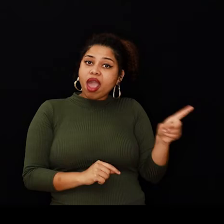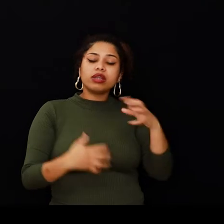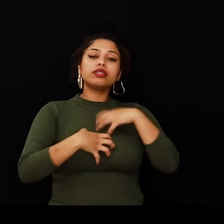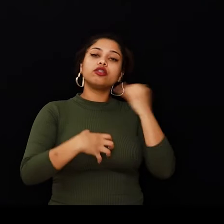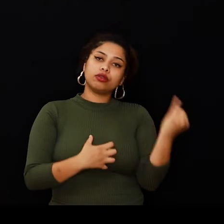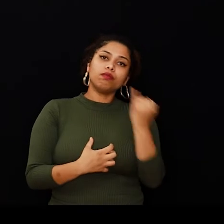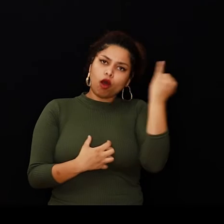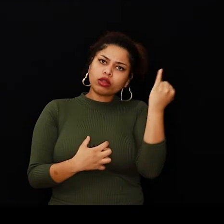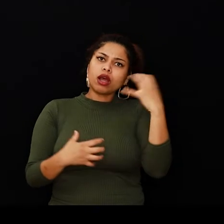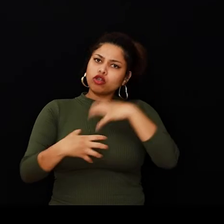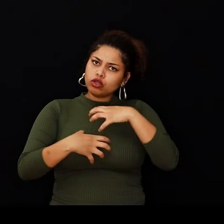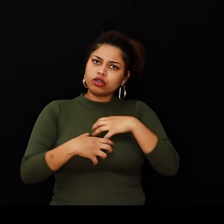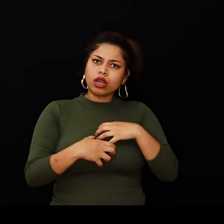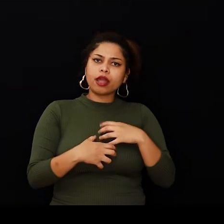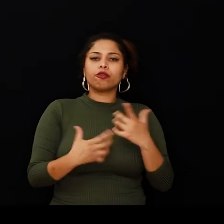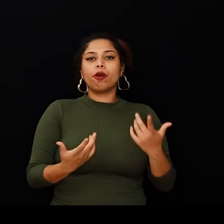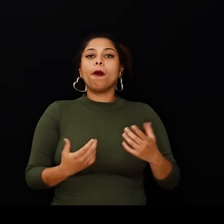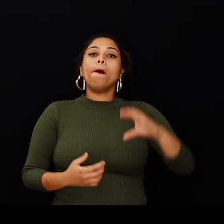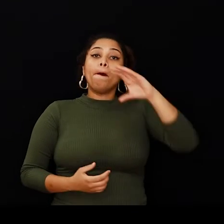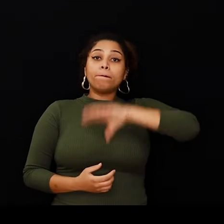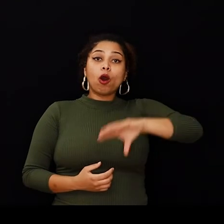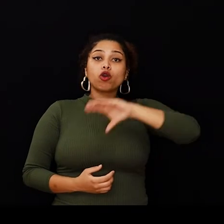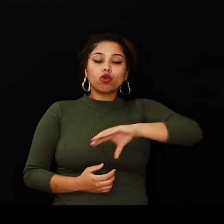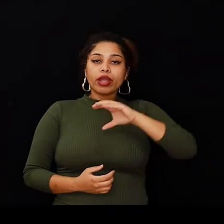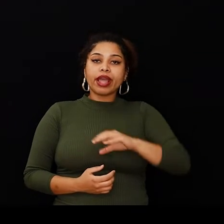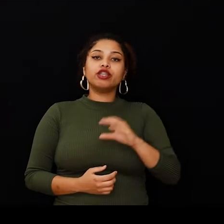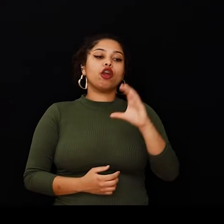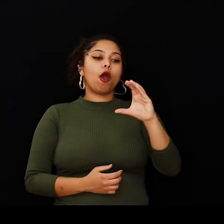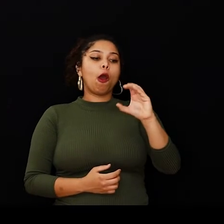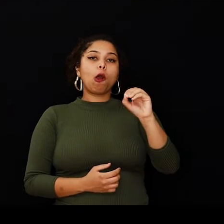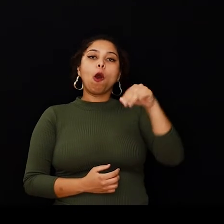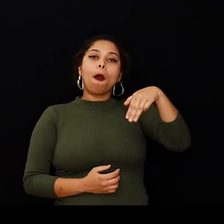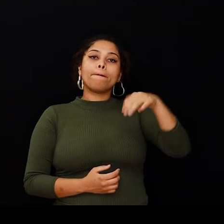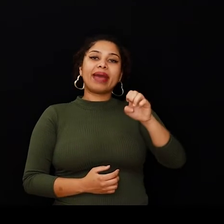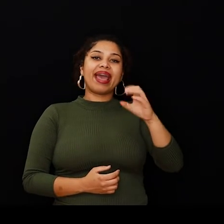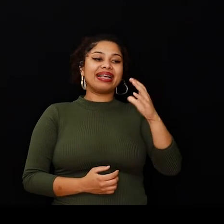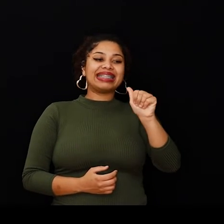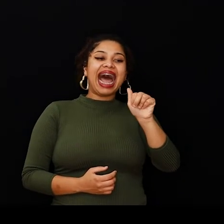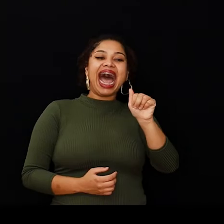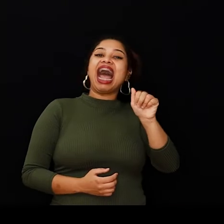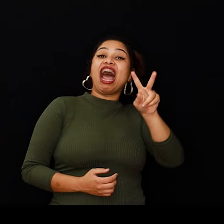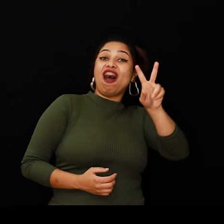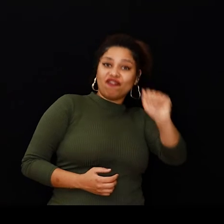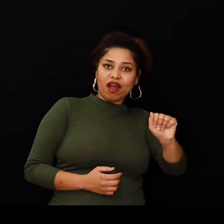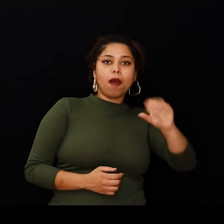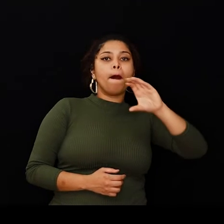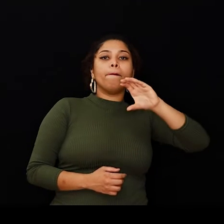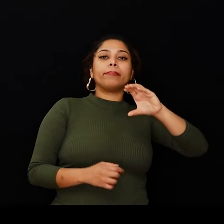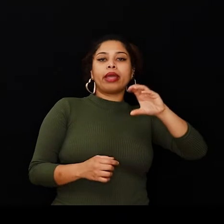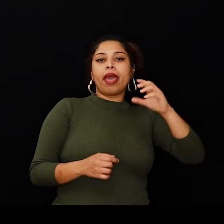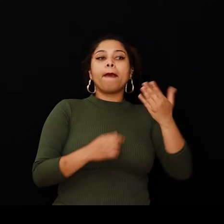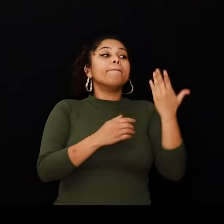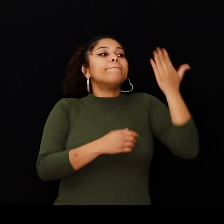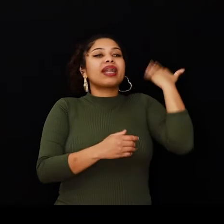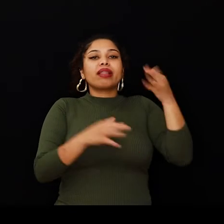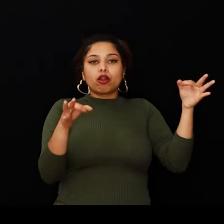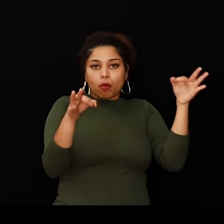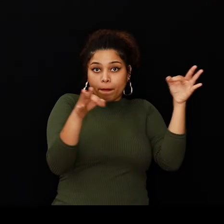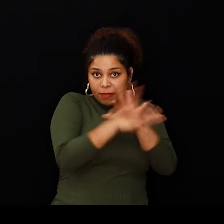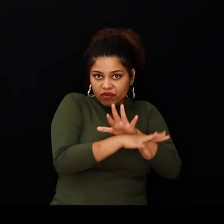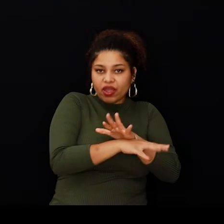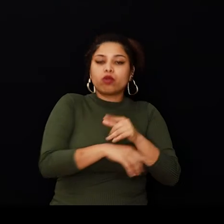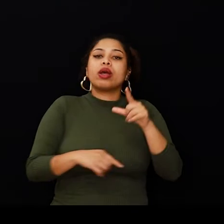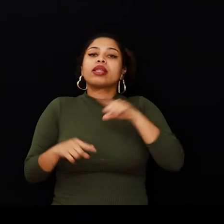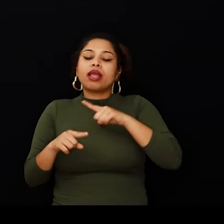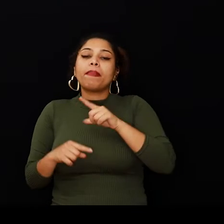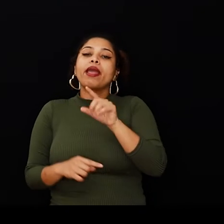Essa distinção entre um mais que perfeito e um pretérito perfeito. No pós-doutorado, eu estudei um